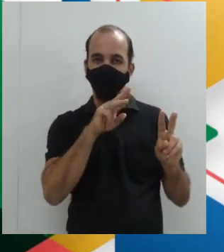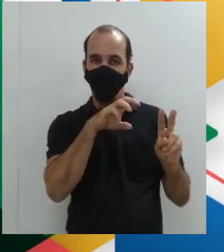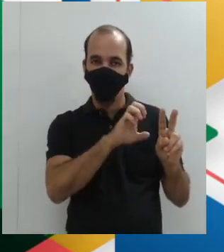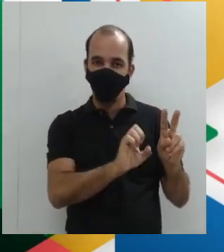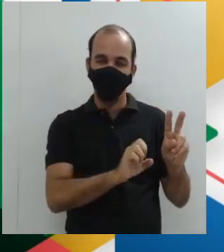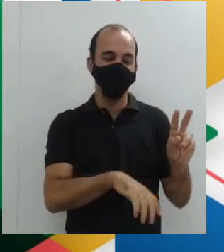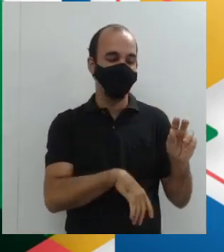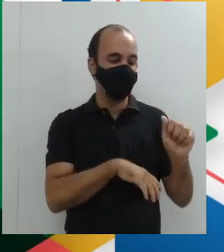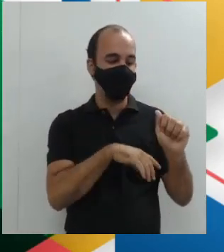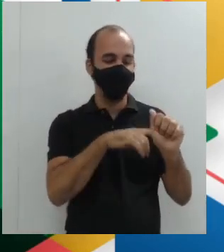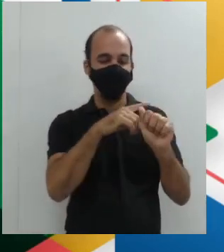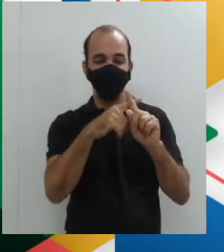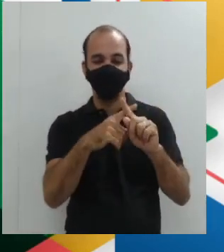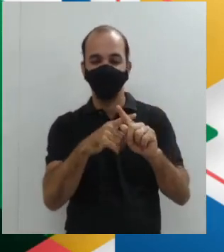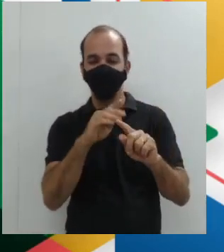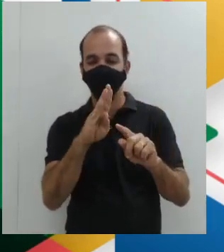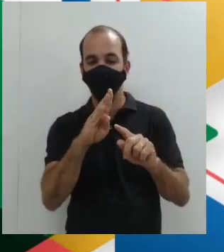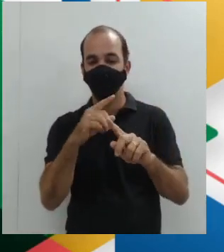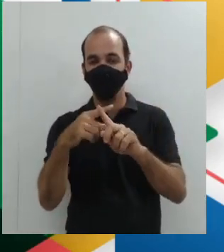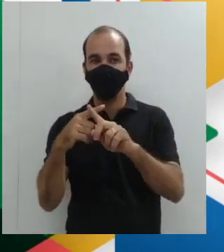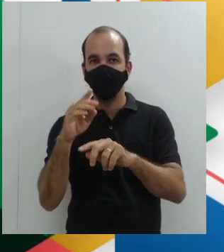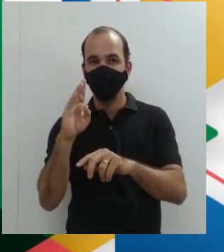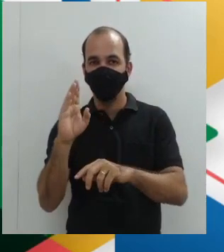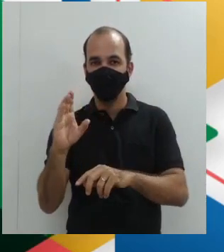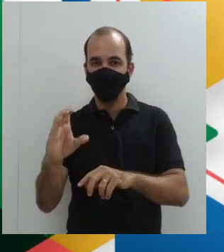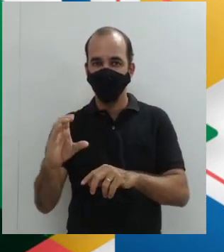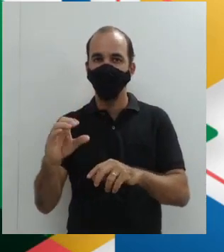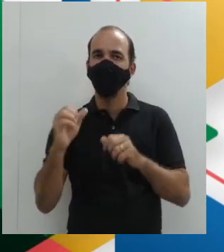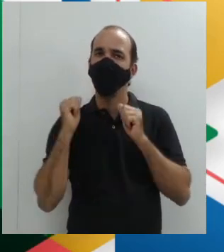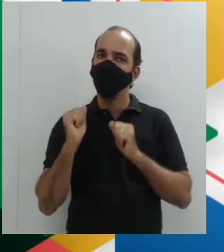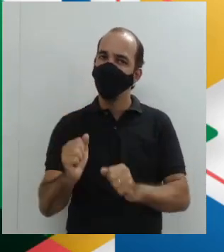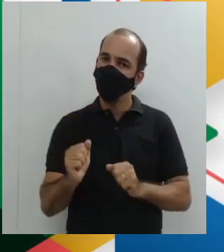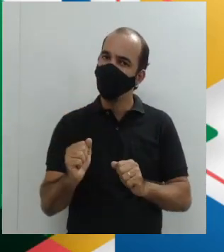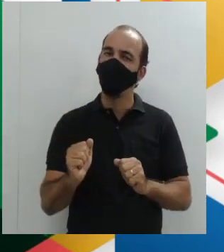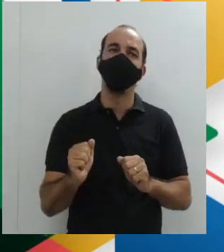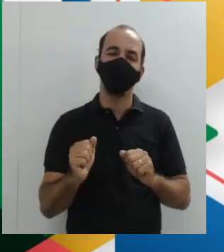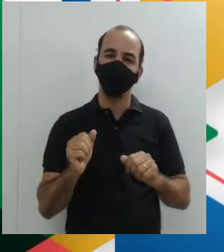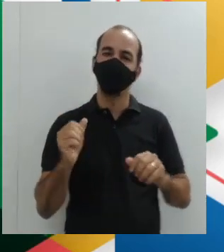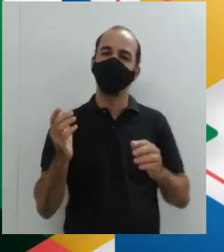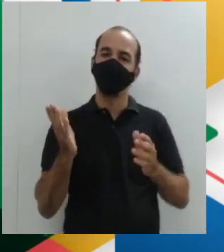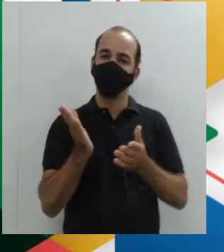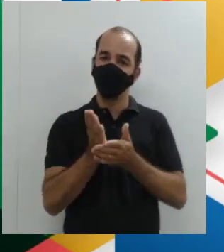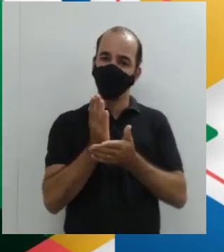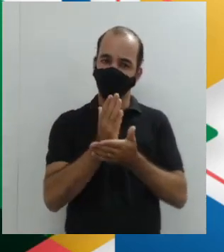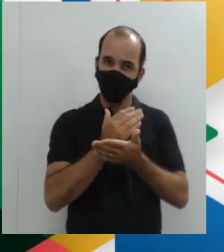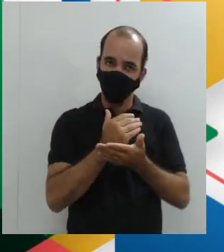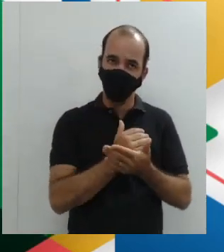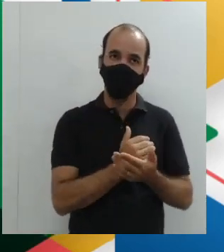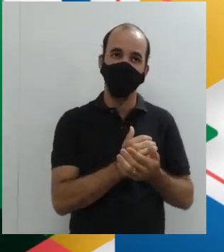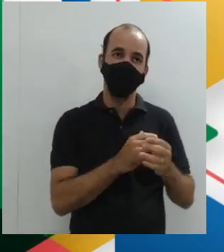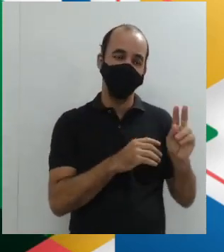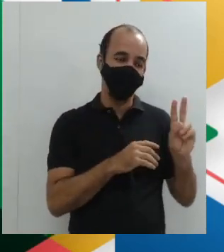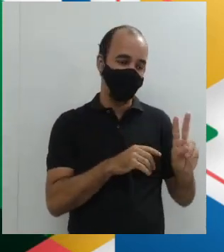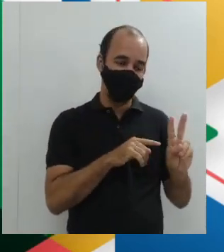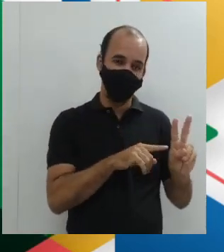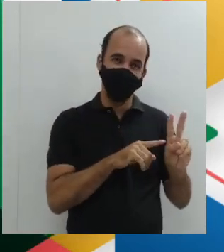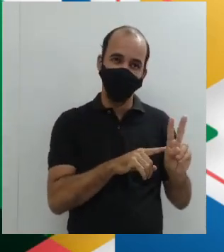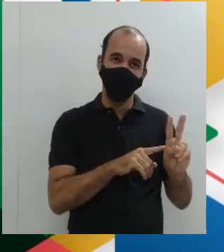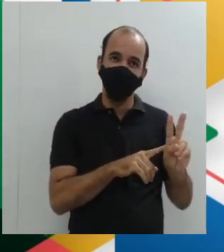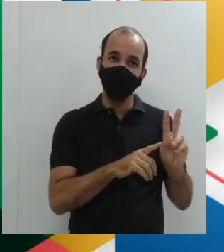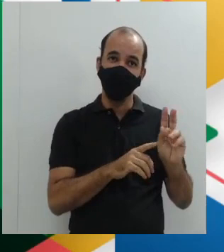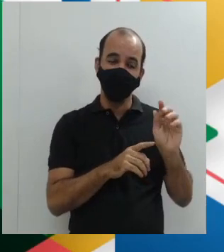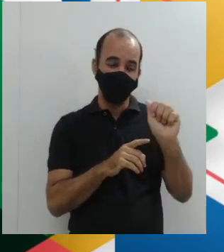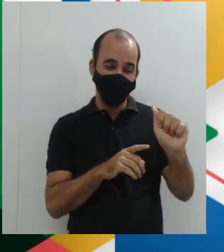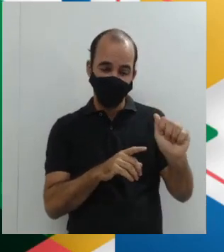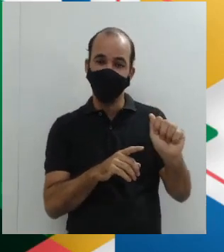dessa multiplicação o A e B. O A vezes B, que na verdade, galera, é essa área da base, percebe? Então eu tenho a área